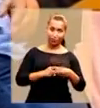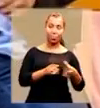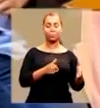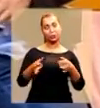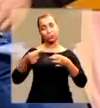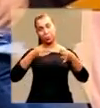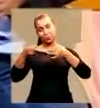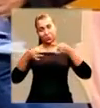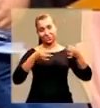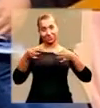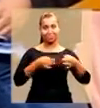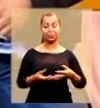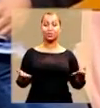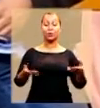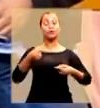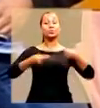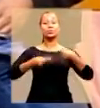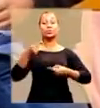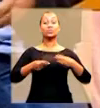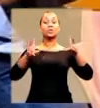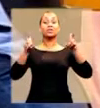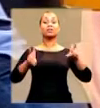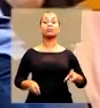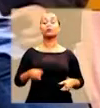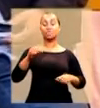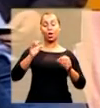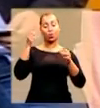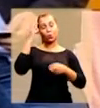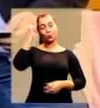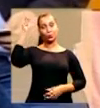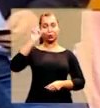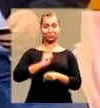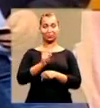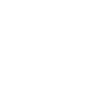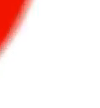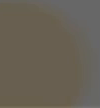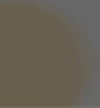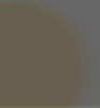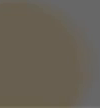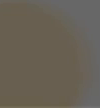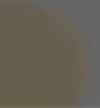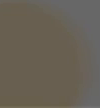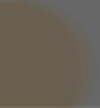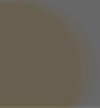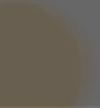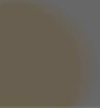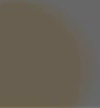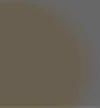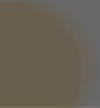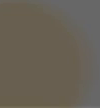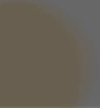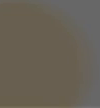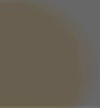a gente volta na sequência com o Ponto de Vista, hoje discutindo os desafios da cultura. Não saia daí.